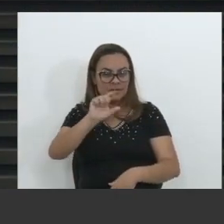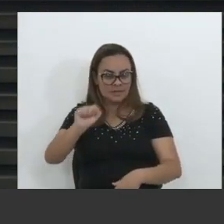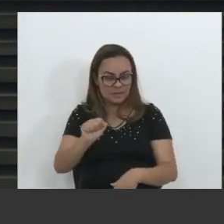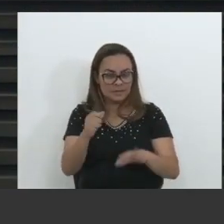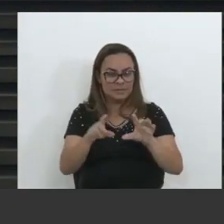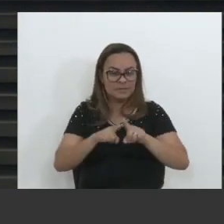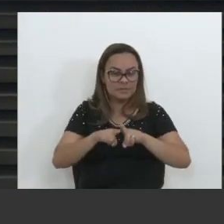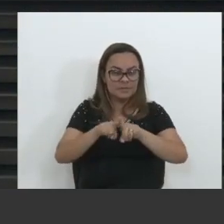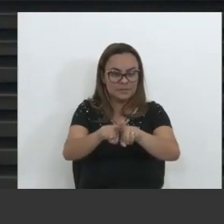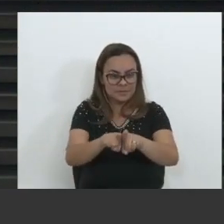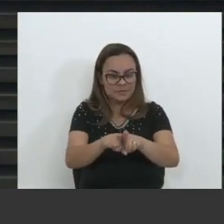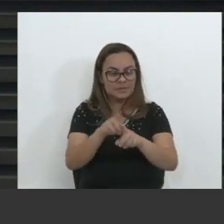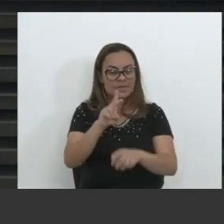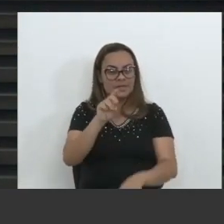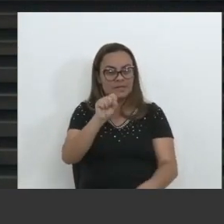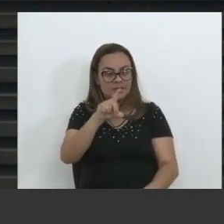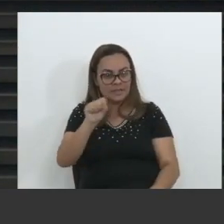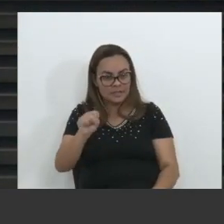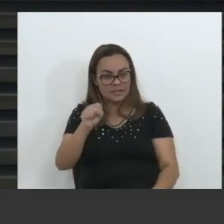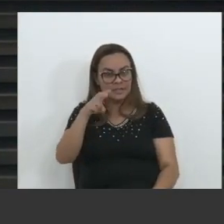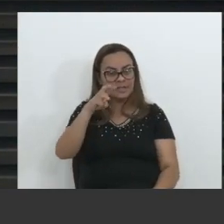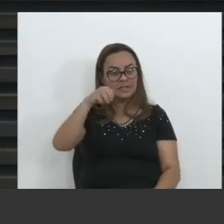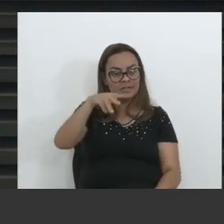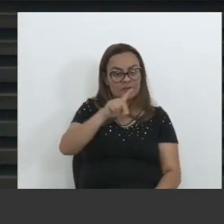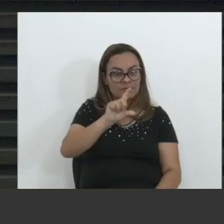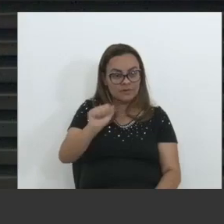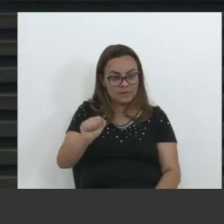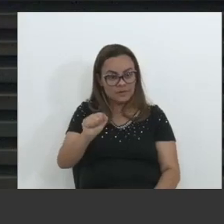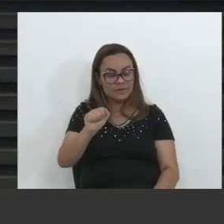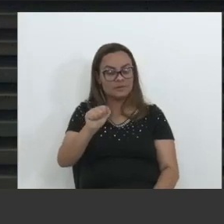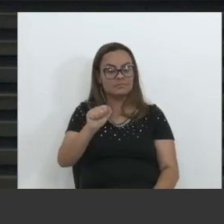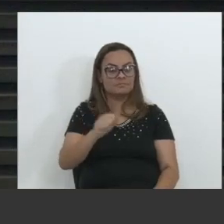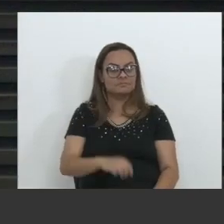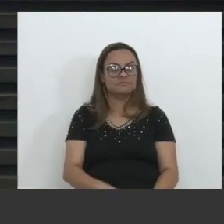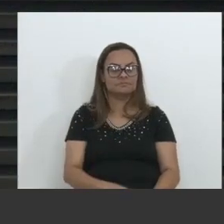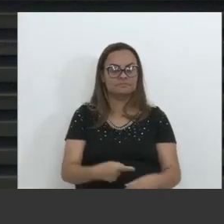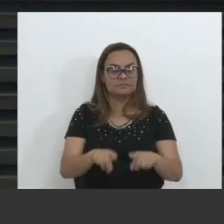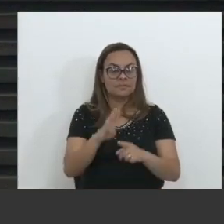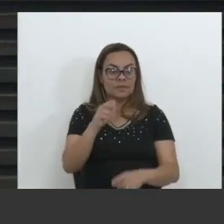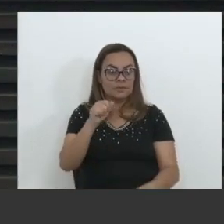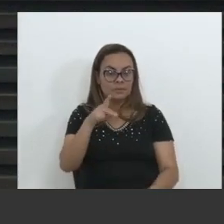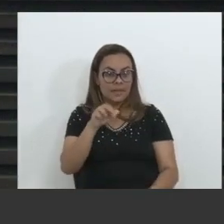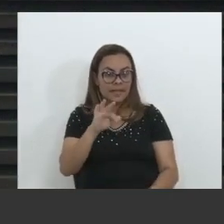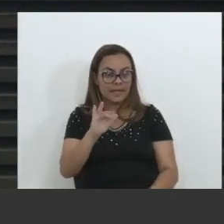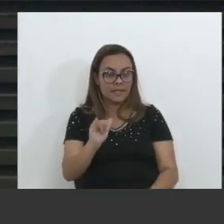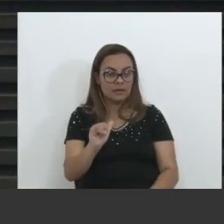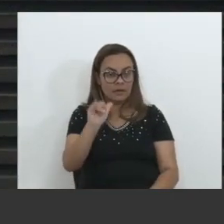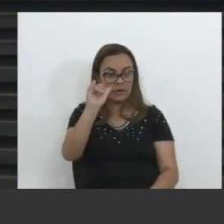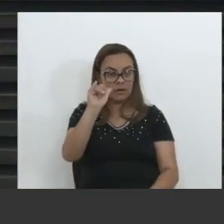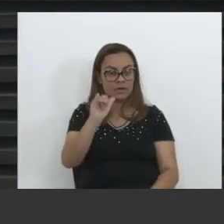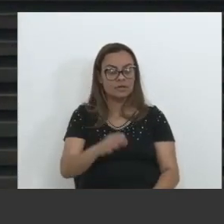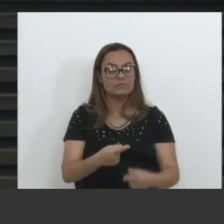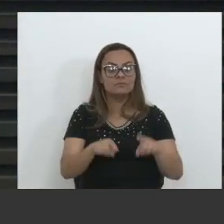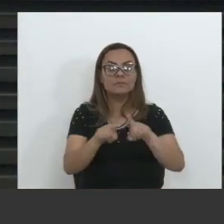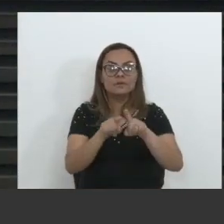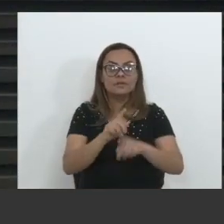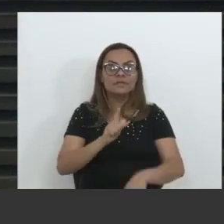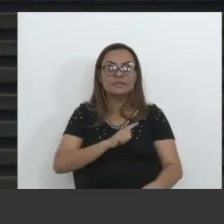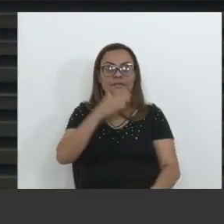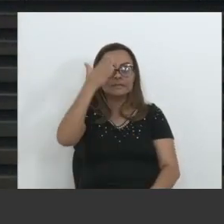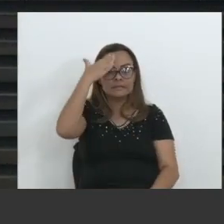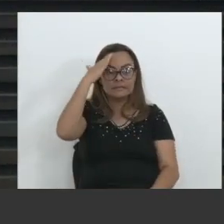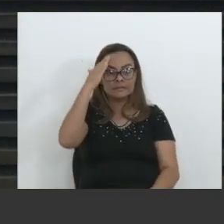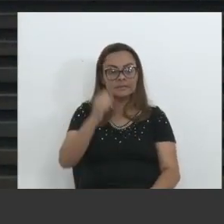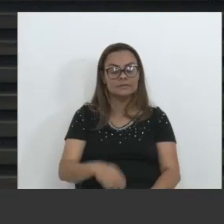a assuva a nva ao Day Lord Black ao black haw e a gente entende que a